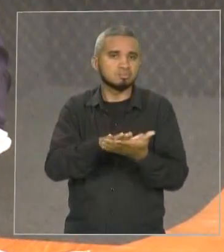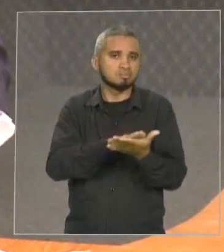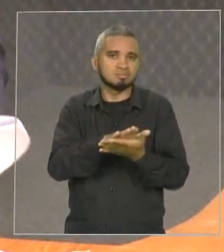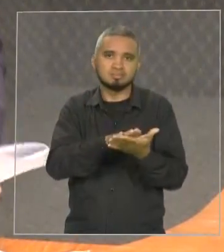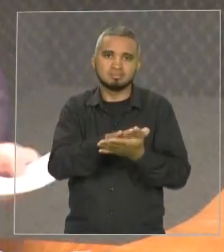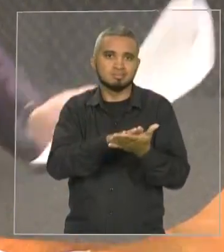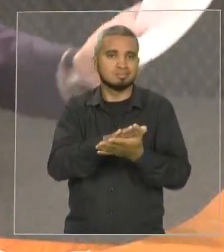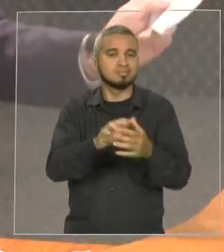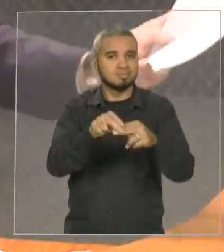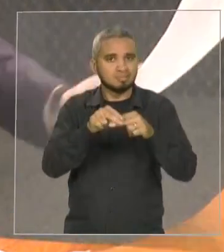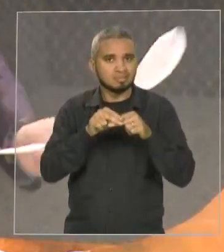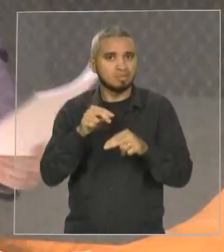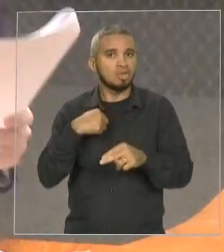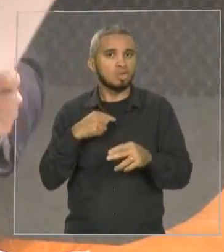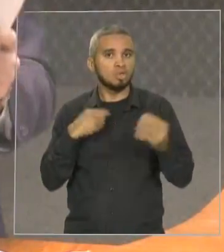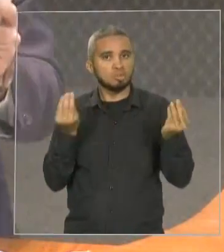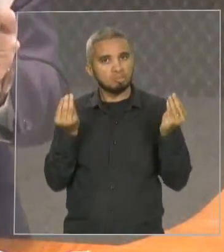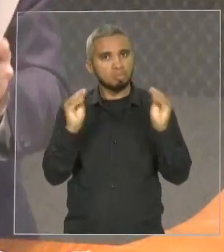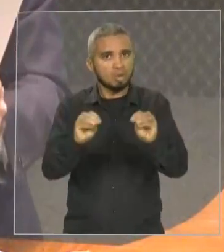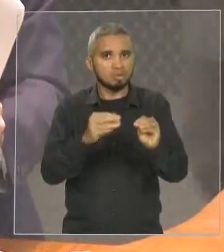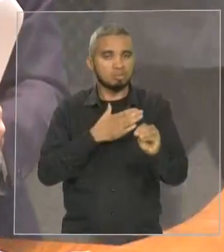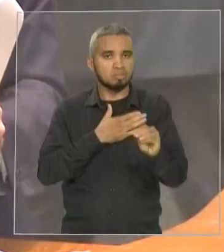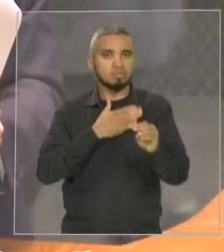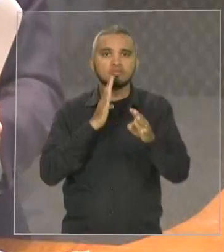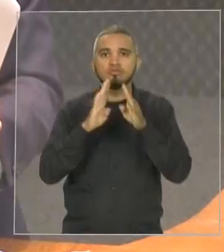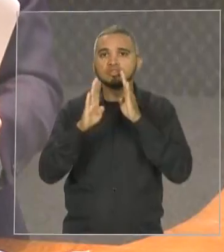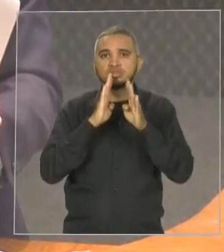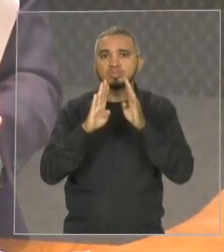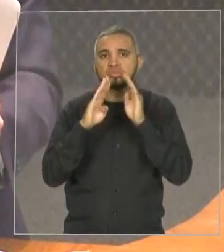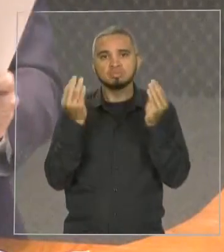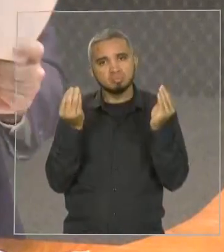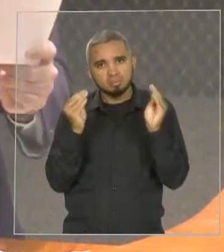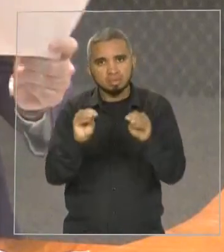imprensa para que seja divulgado e para que seja analisado.